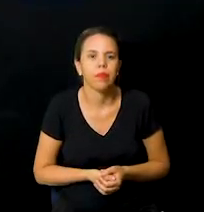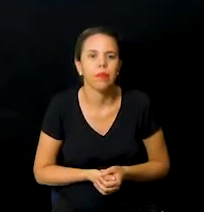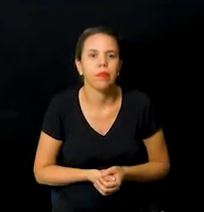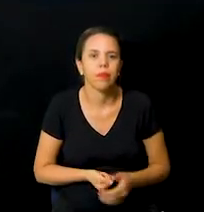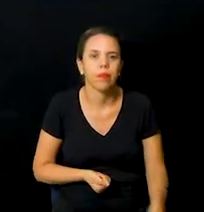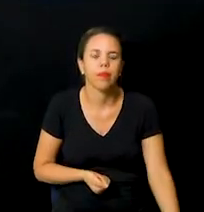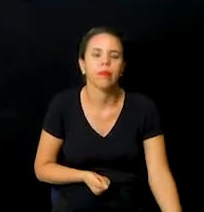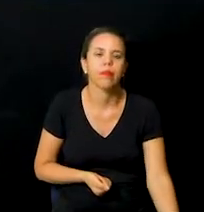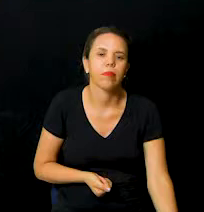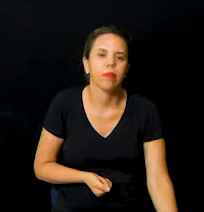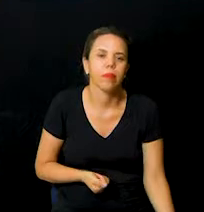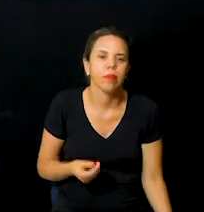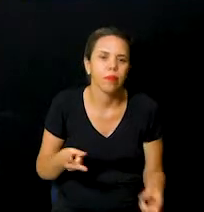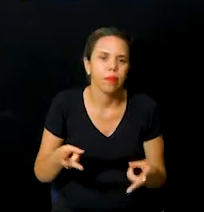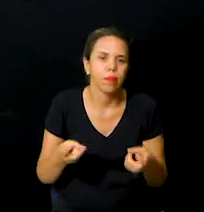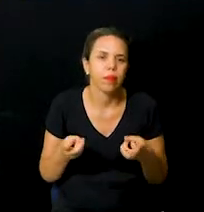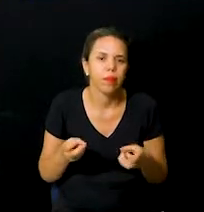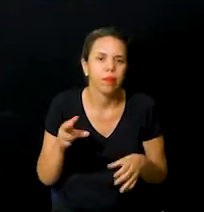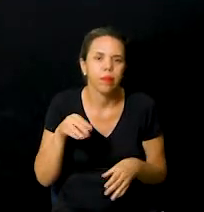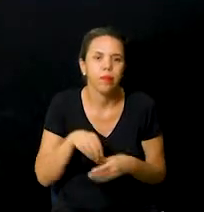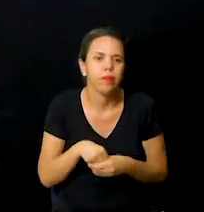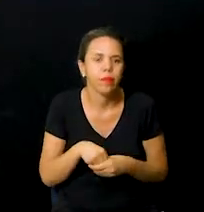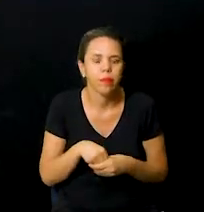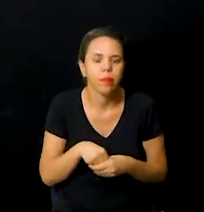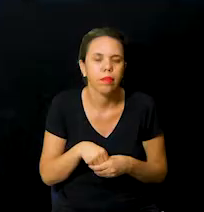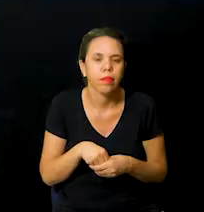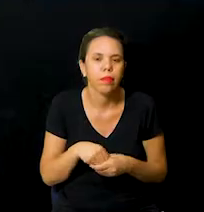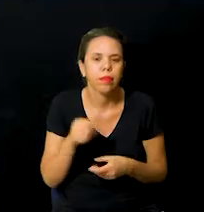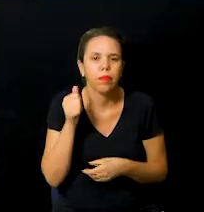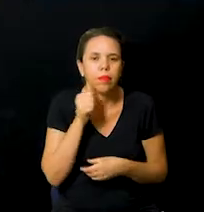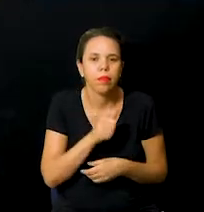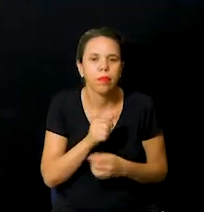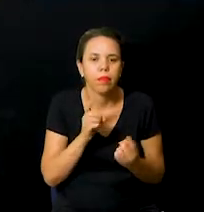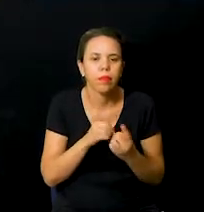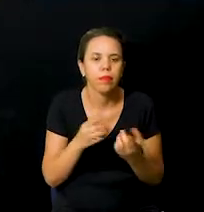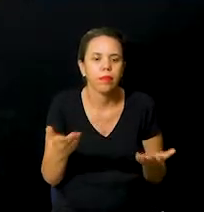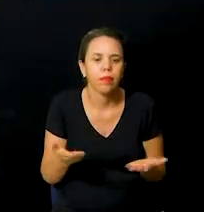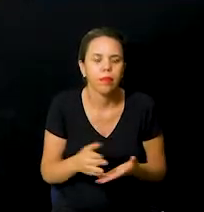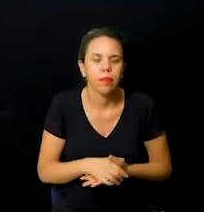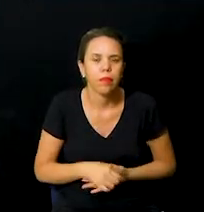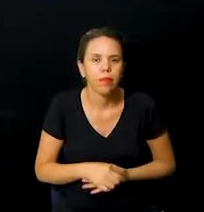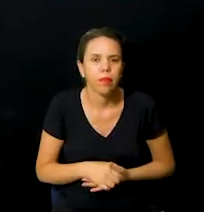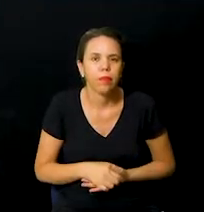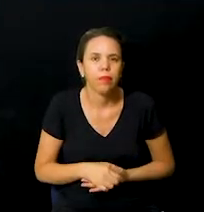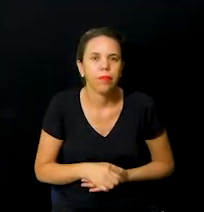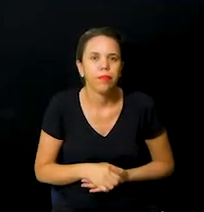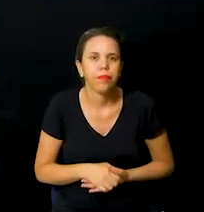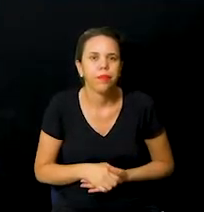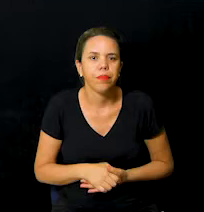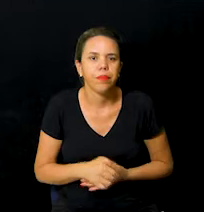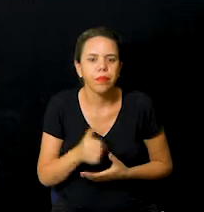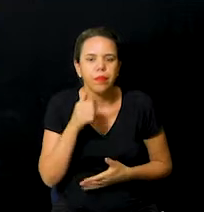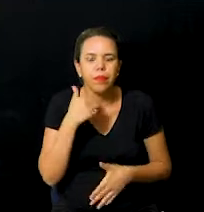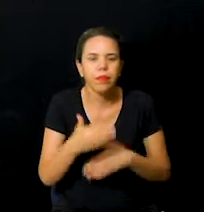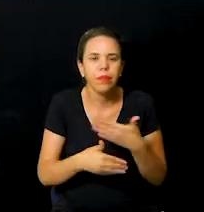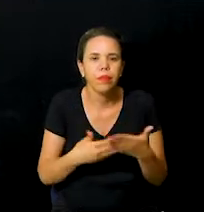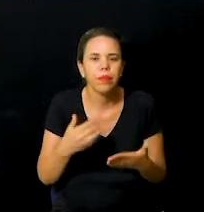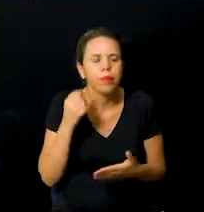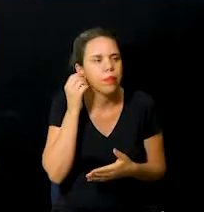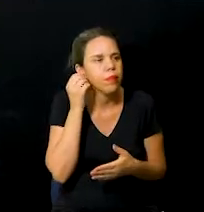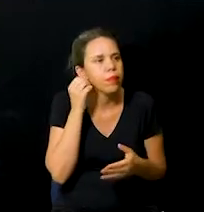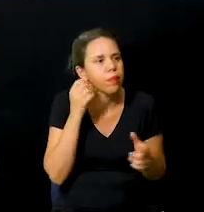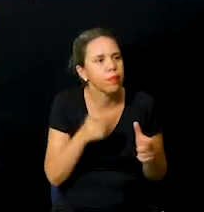aí. Aliás, uma das coisas que a gente mais percebe dentro das mulheres que nós atendemos hoje é que elas